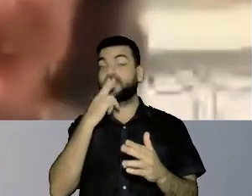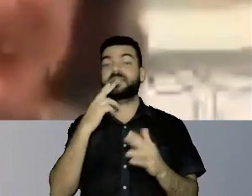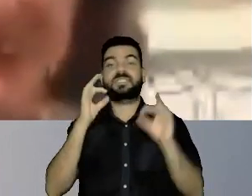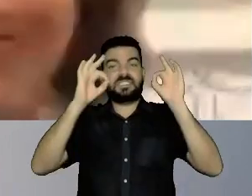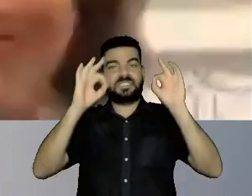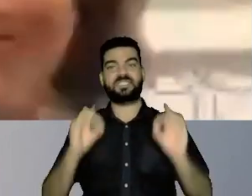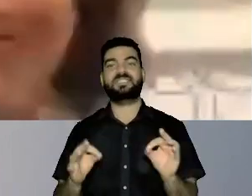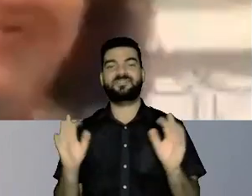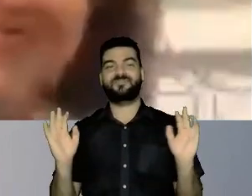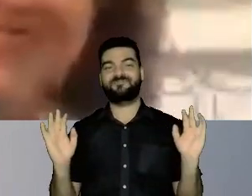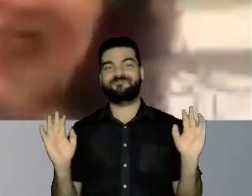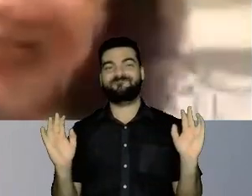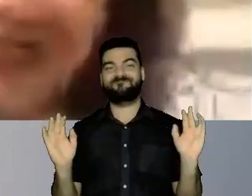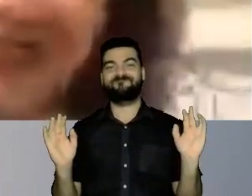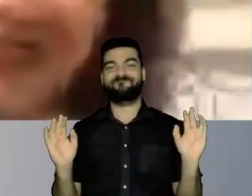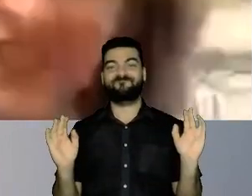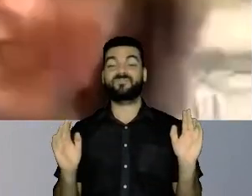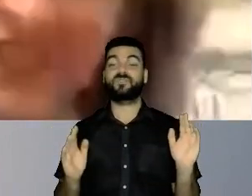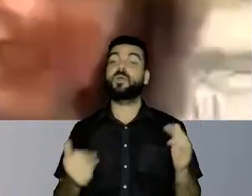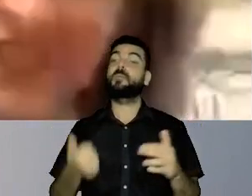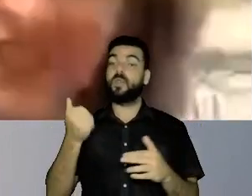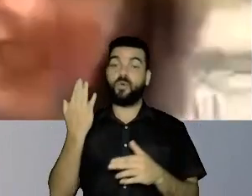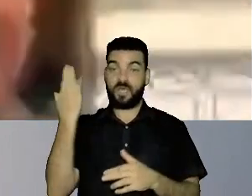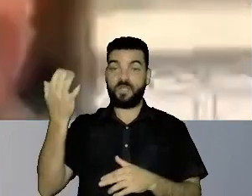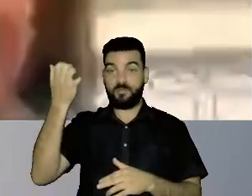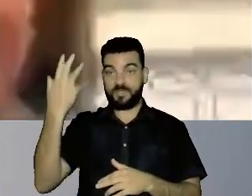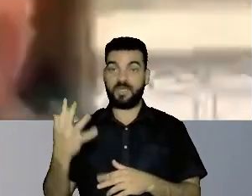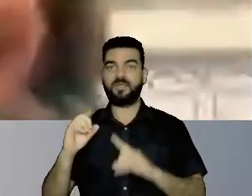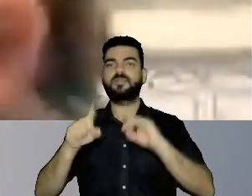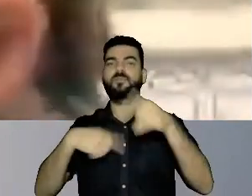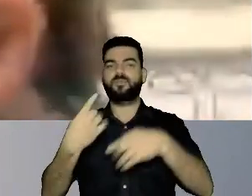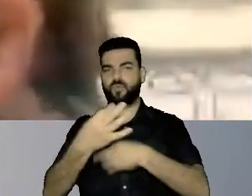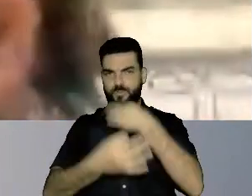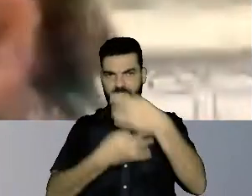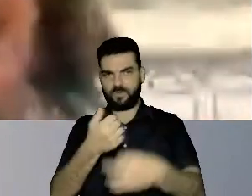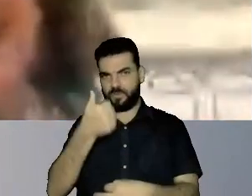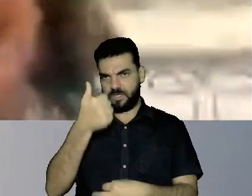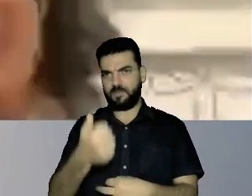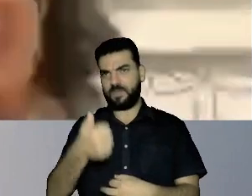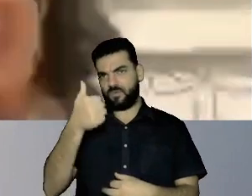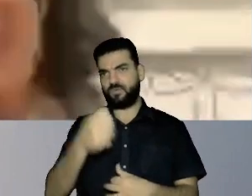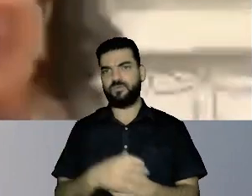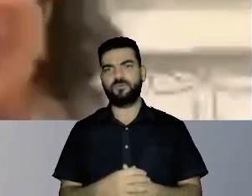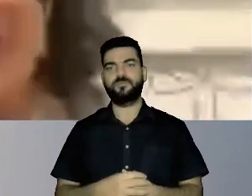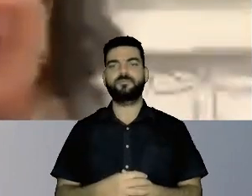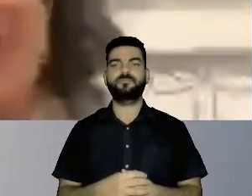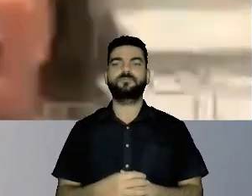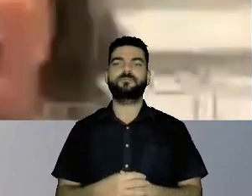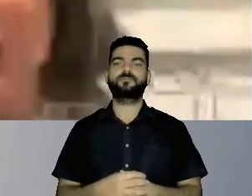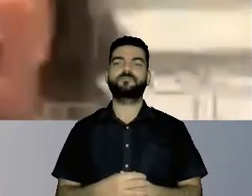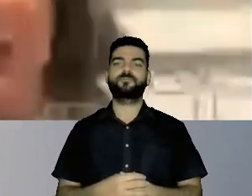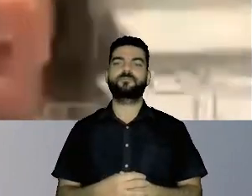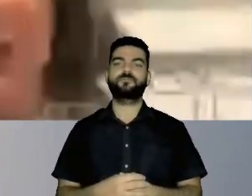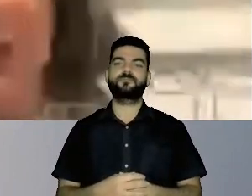estava falando aqui, porque elas iam achar que o caminho delas já estava ali, né? Então,